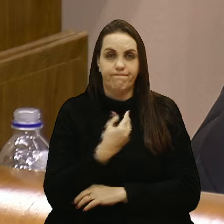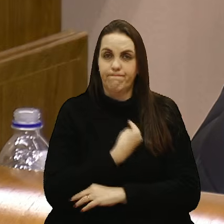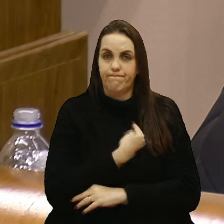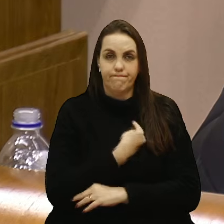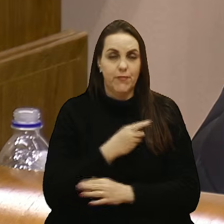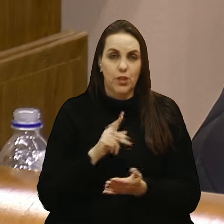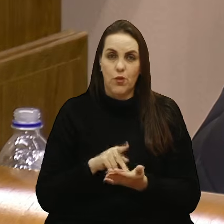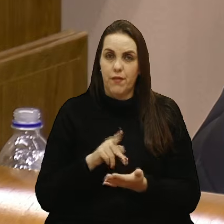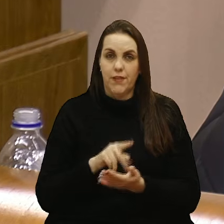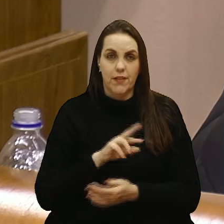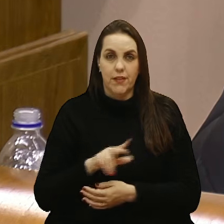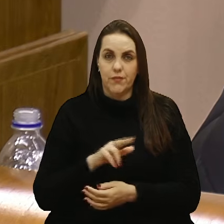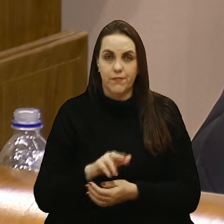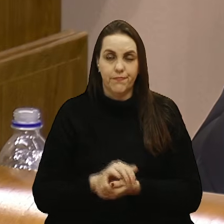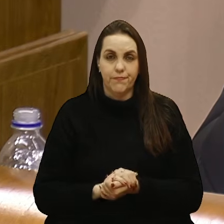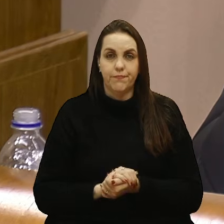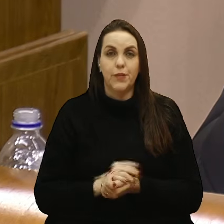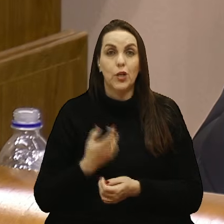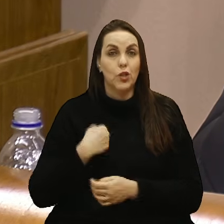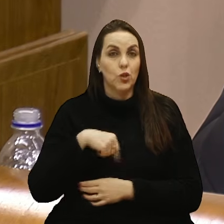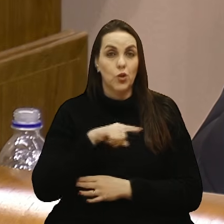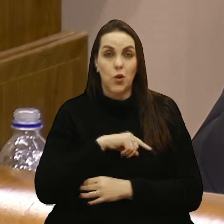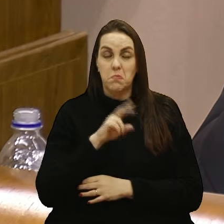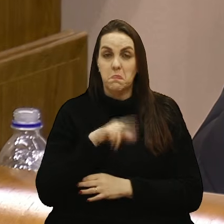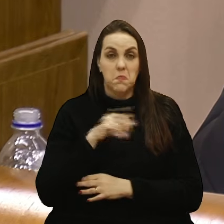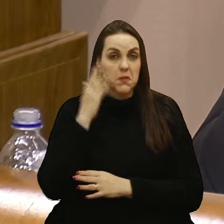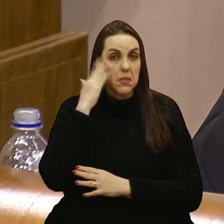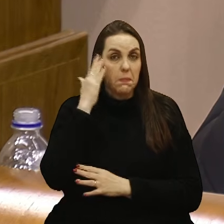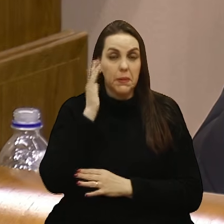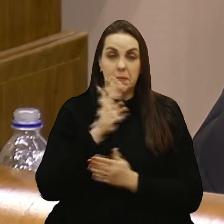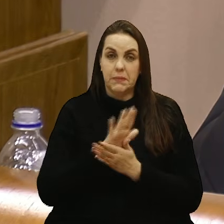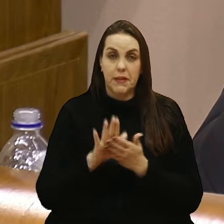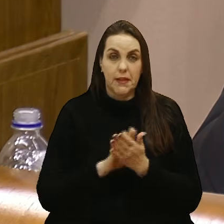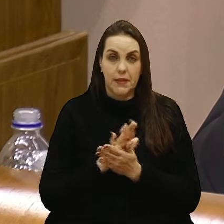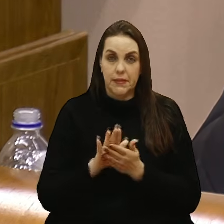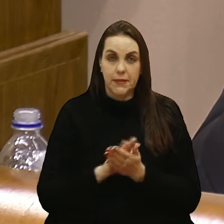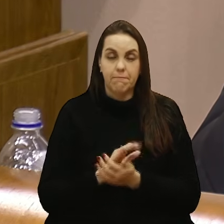Pelo menos, nós não estamos sabendo disso